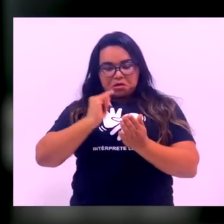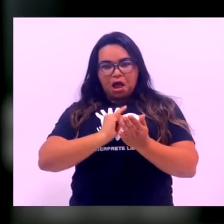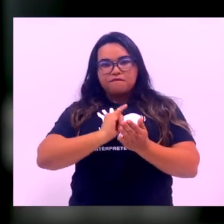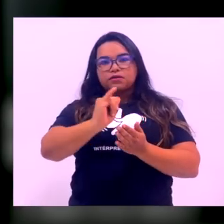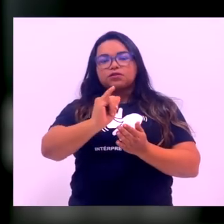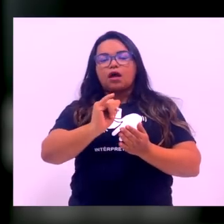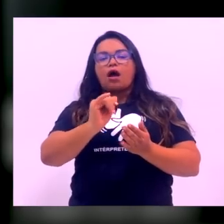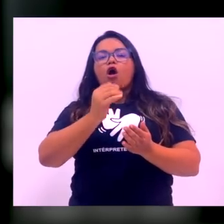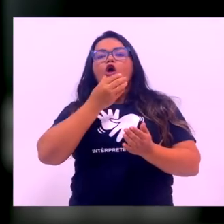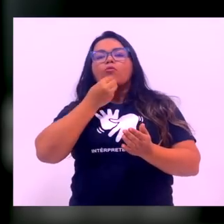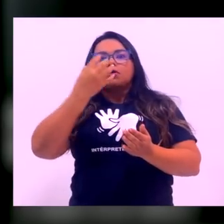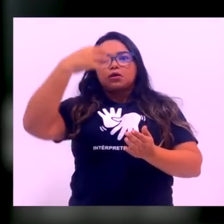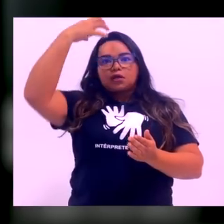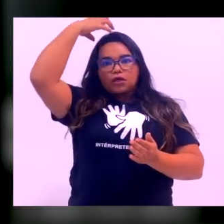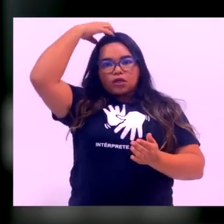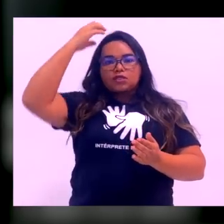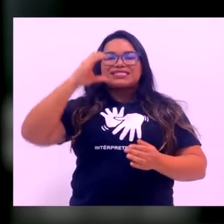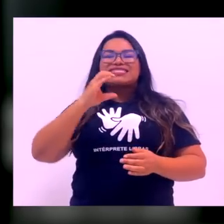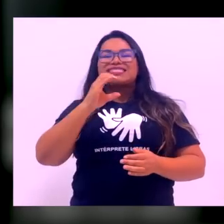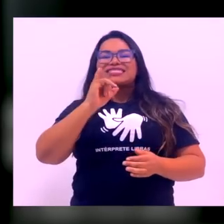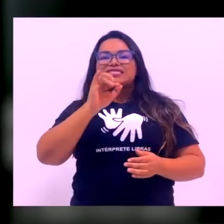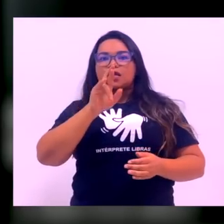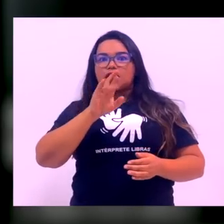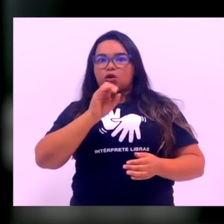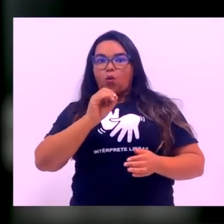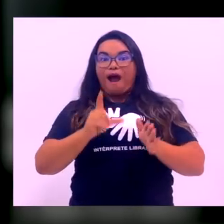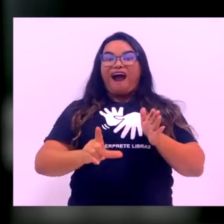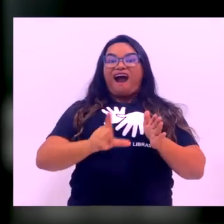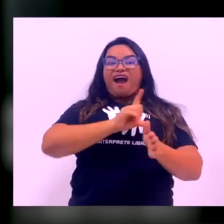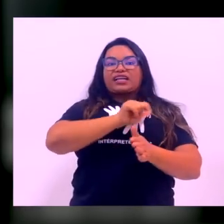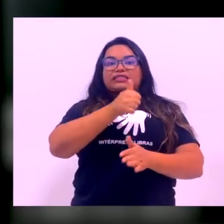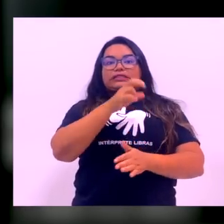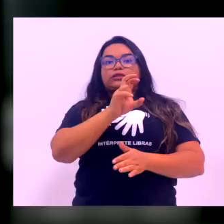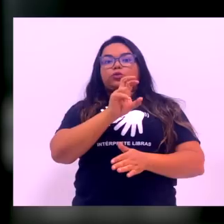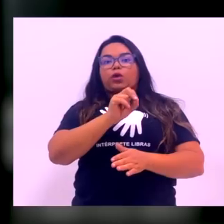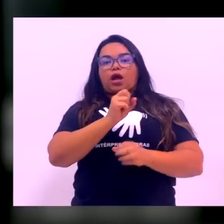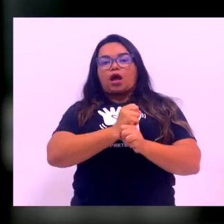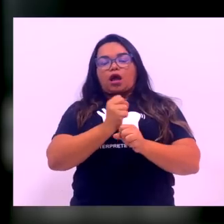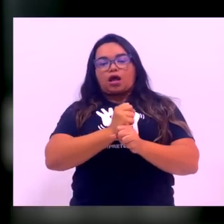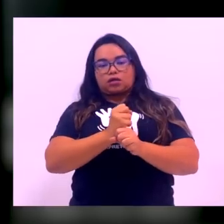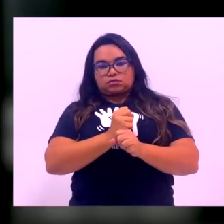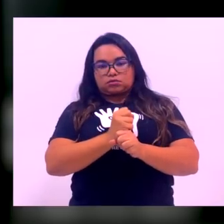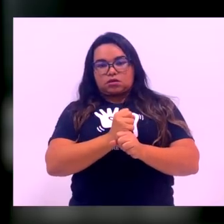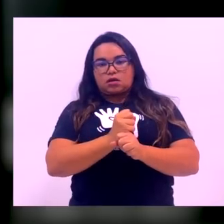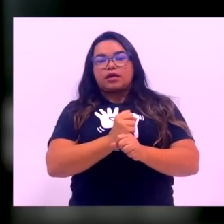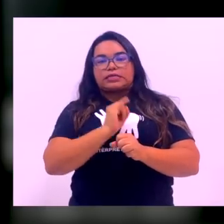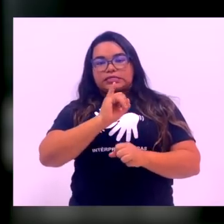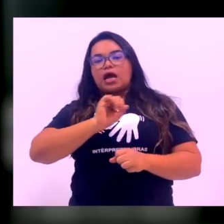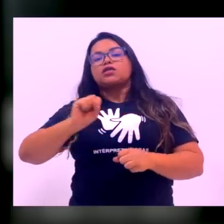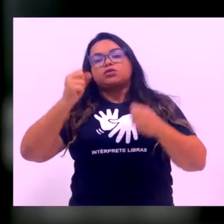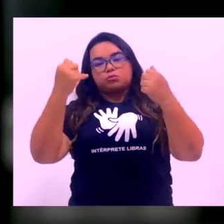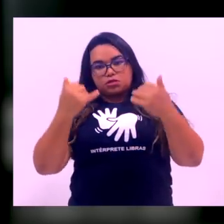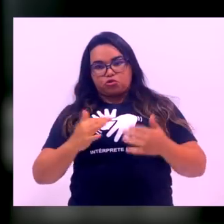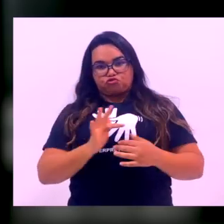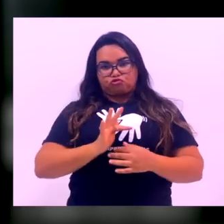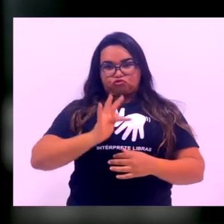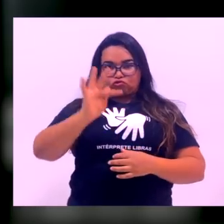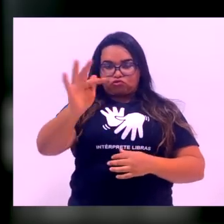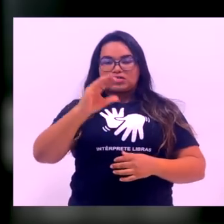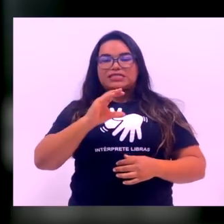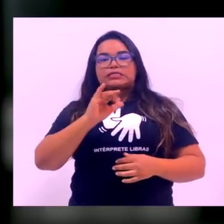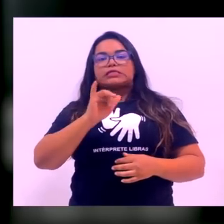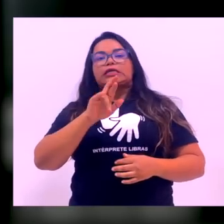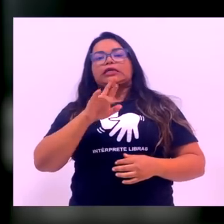anos antes do seu nascimento. O profeta Isaías, no capítulo 45, diz: assim diz o Senhor ao seu ungido, a